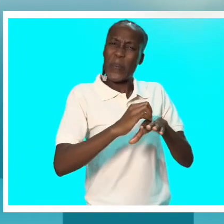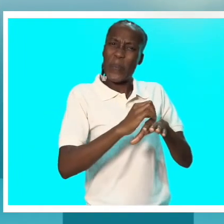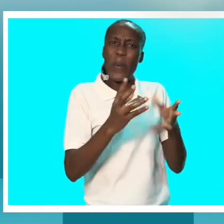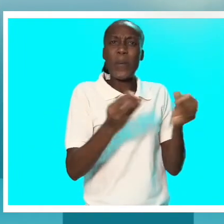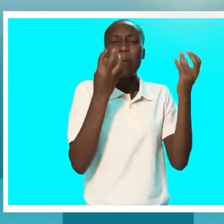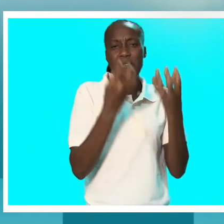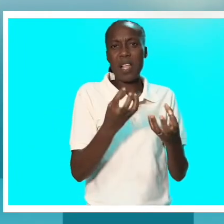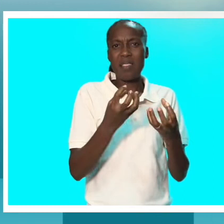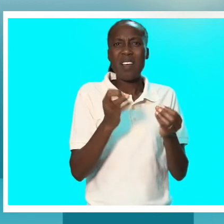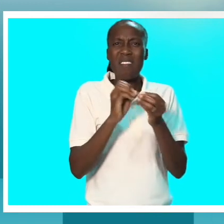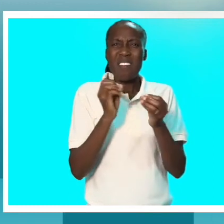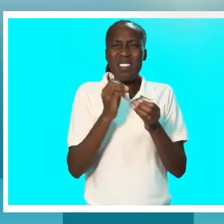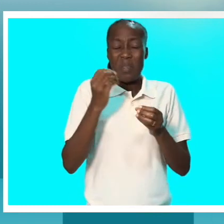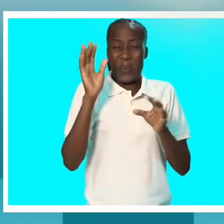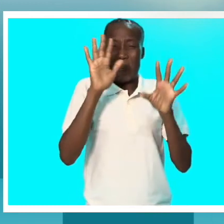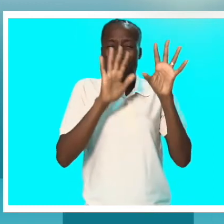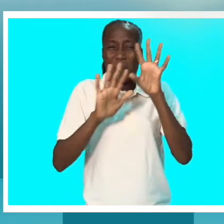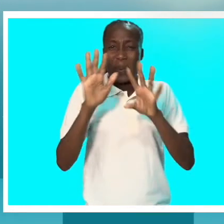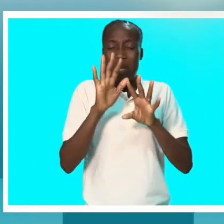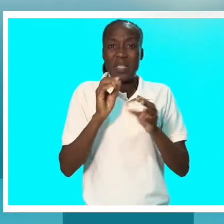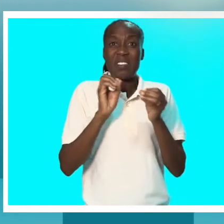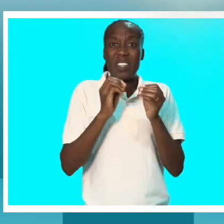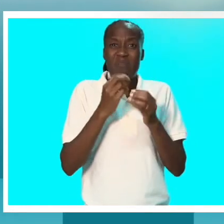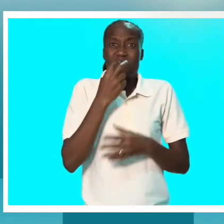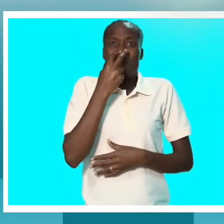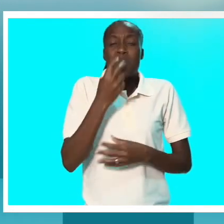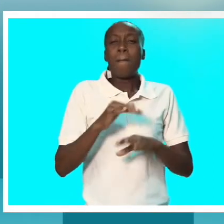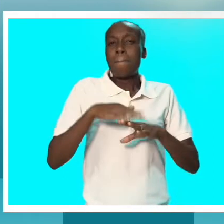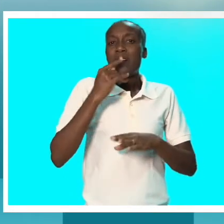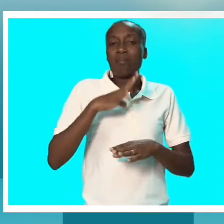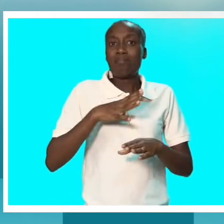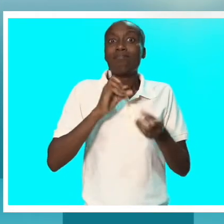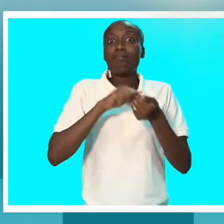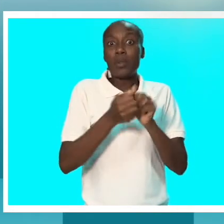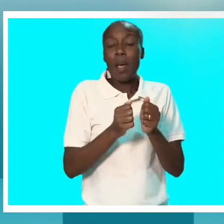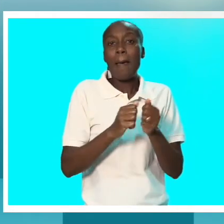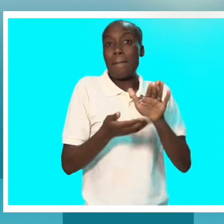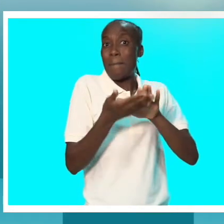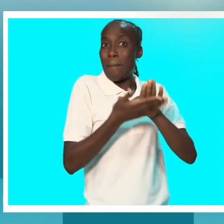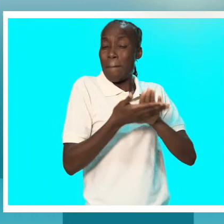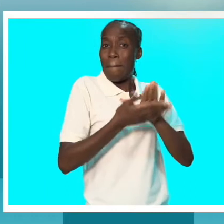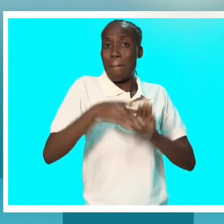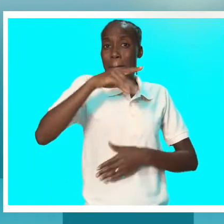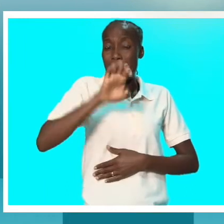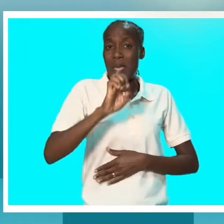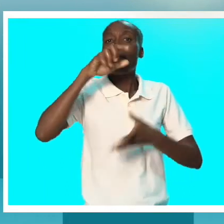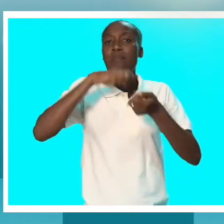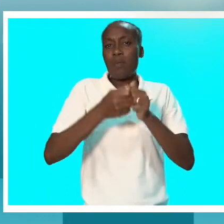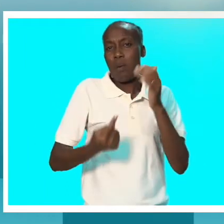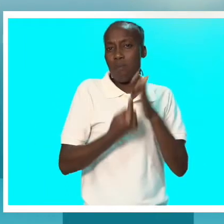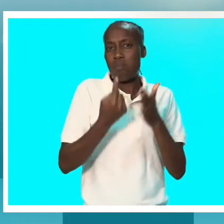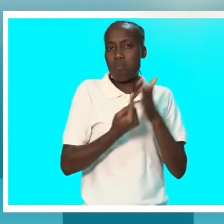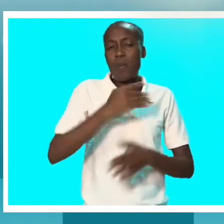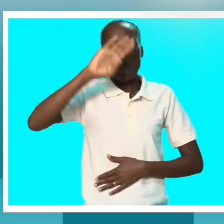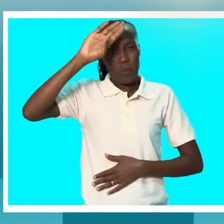visão nublada, respirar muito e formigueiros nos pés. São alguns sintomas de diabetes,